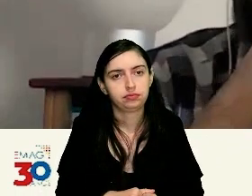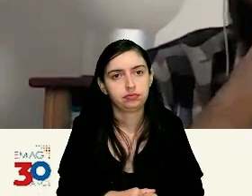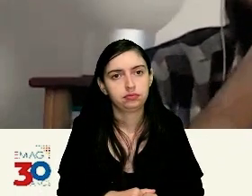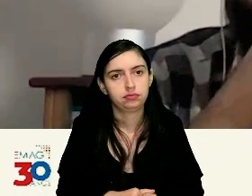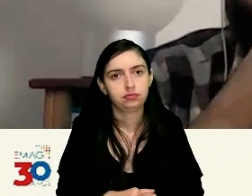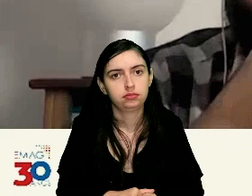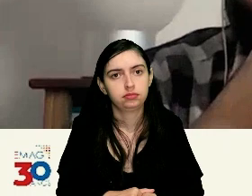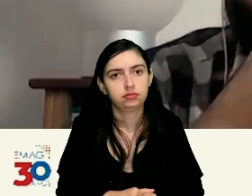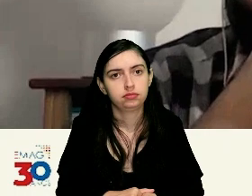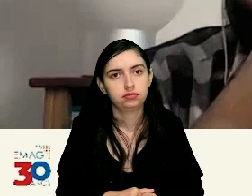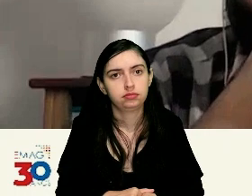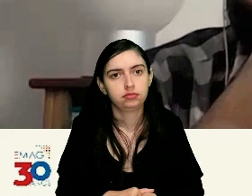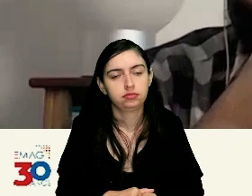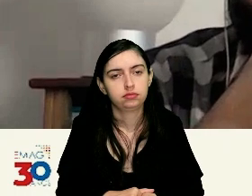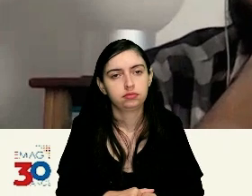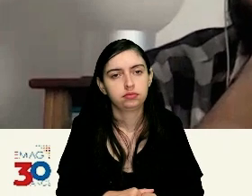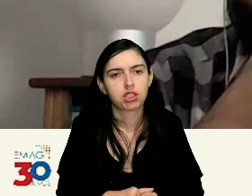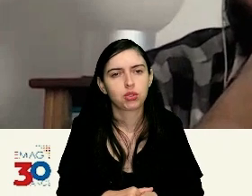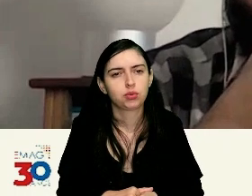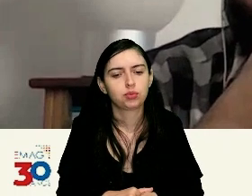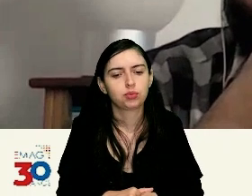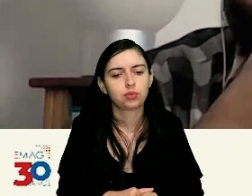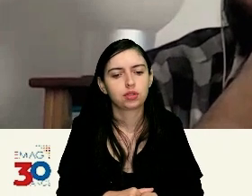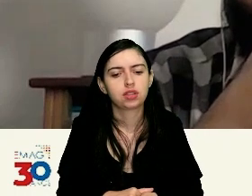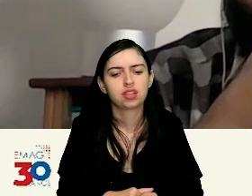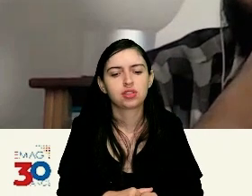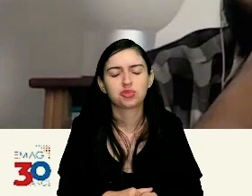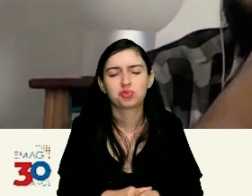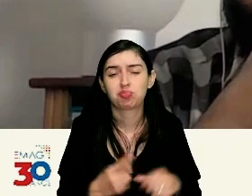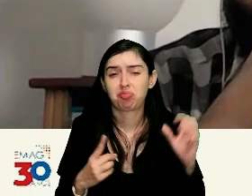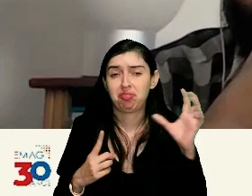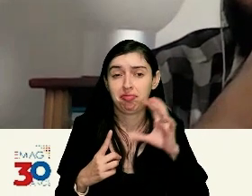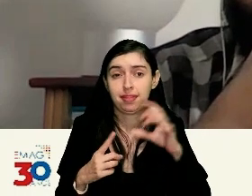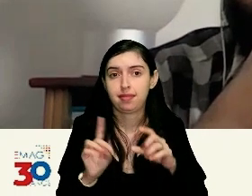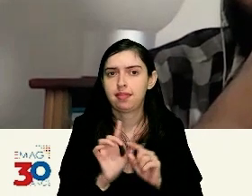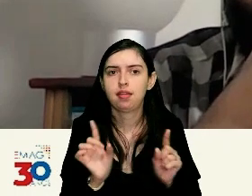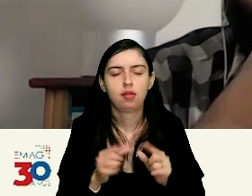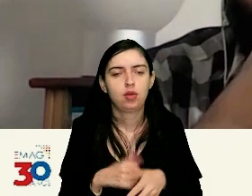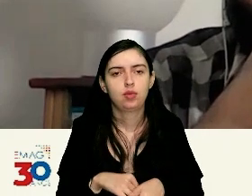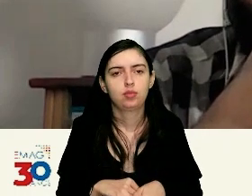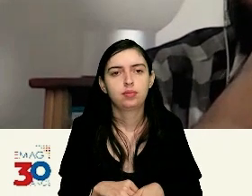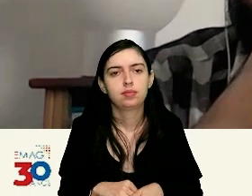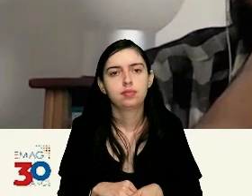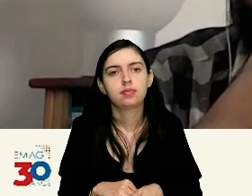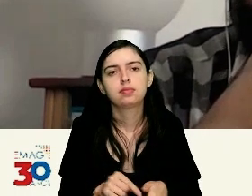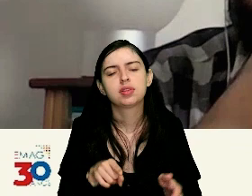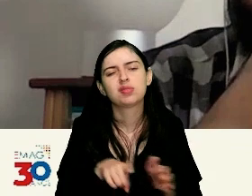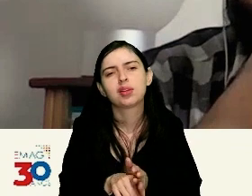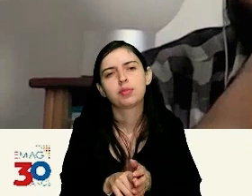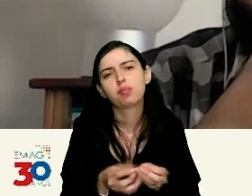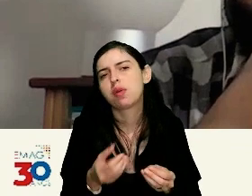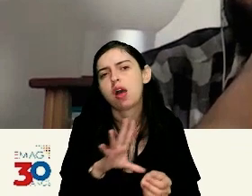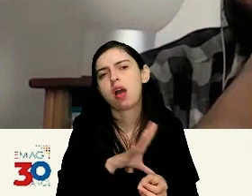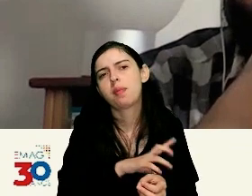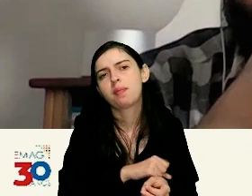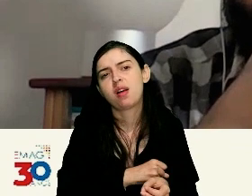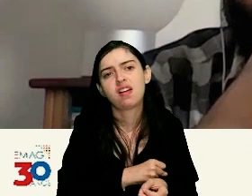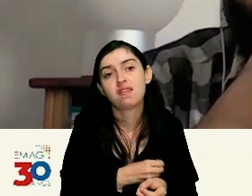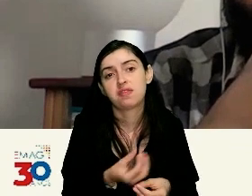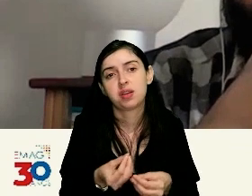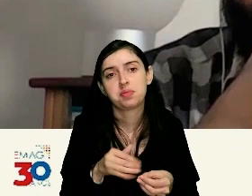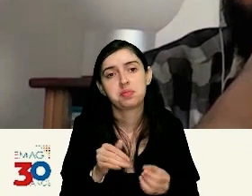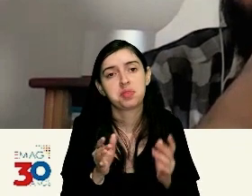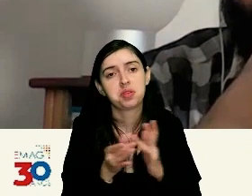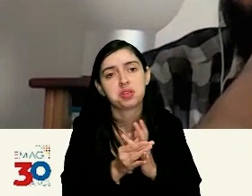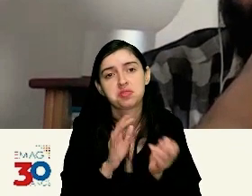Eu recebi algumas, não críticas, né? Mas assim, poxa, você era tão apaixonado pela sua esposa e de repente você